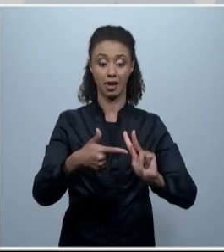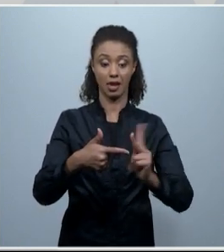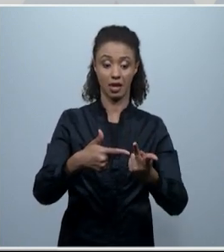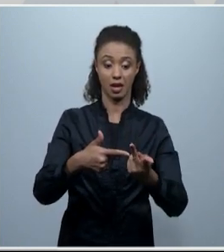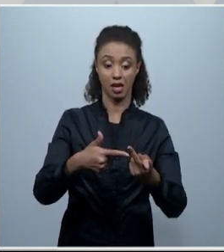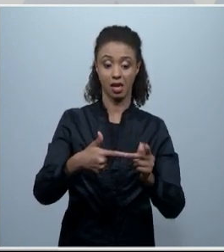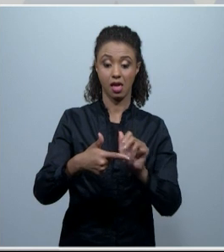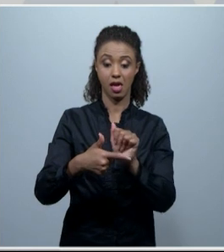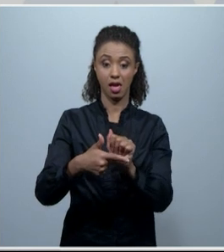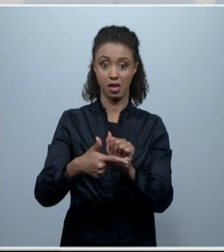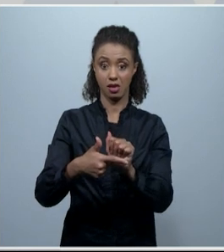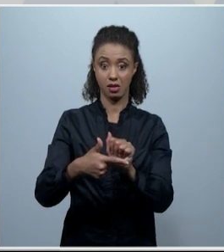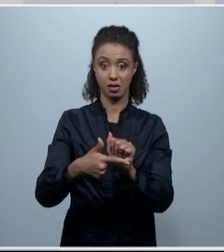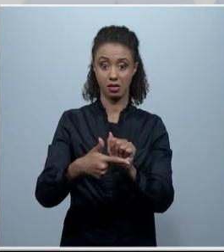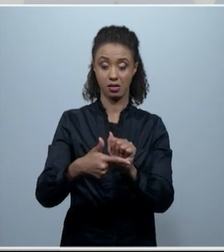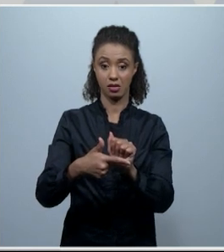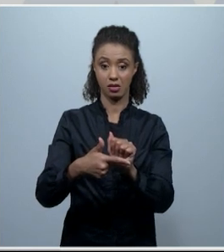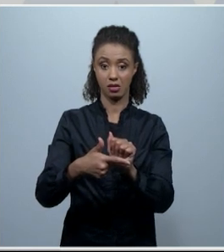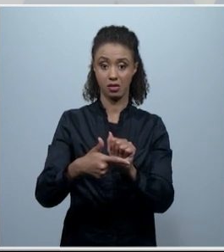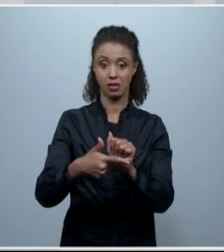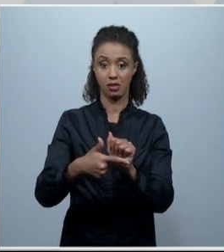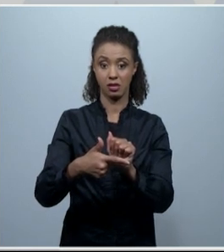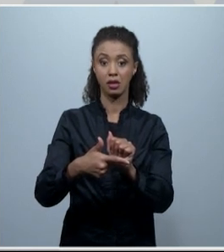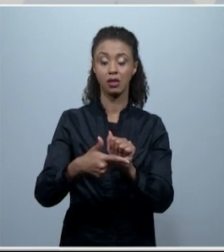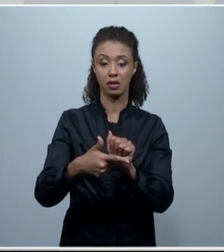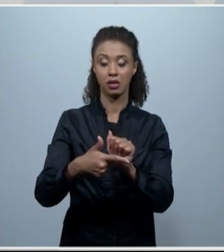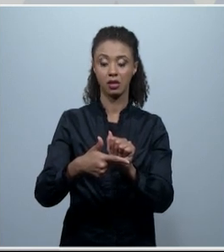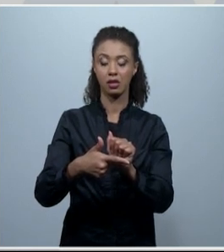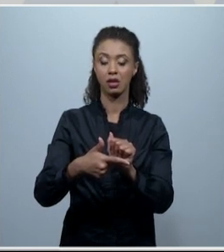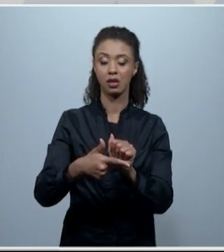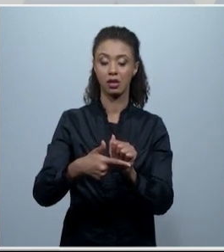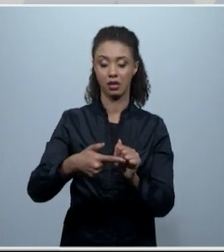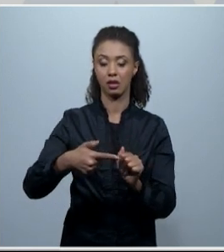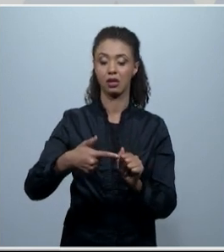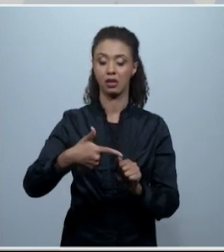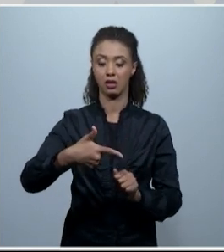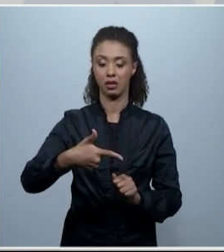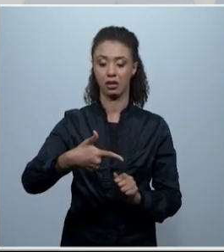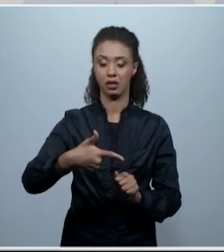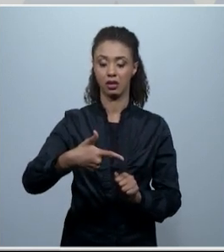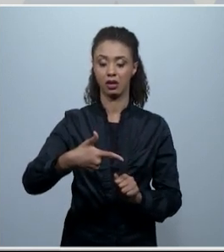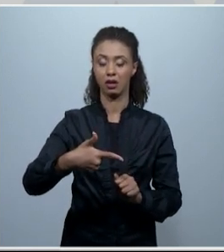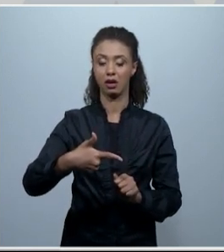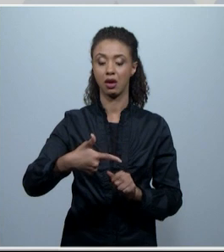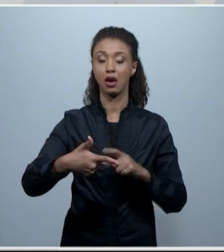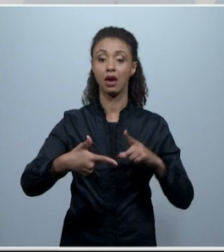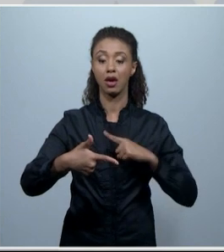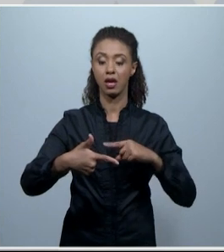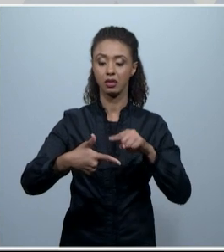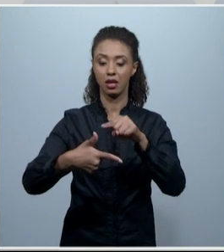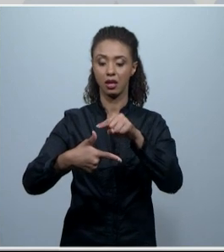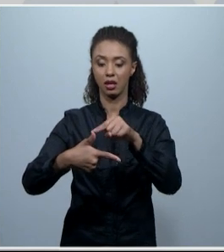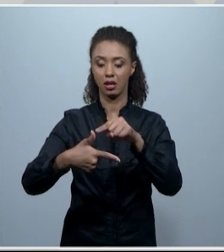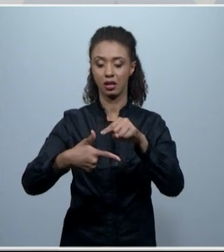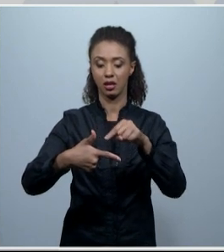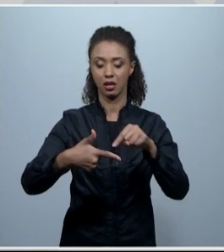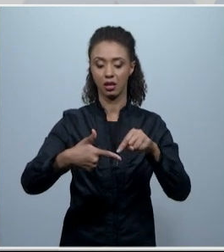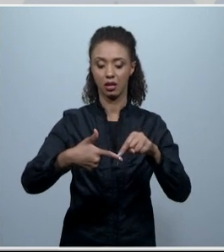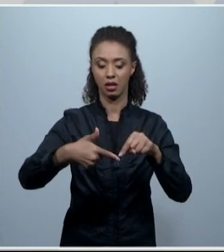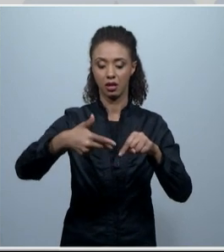ângulo reto ou seja bh altura relativa ao lado a ce mas tá fora do triângulo